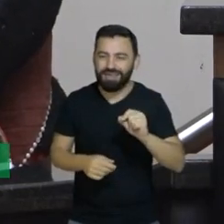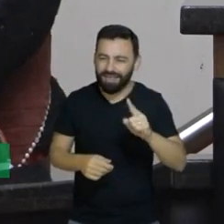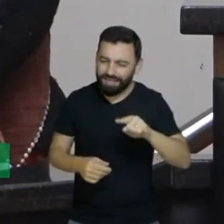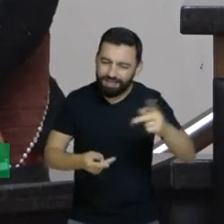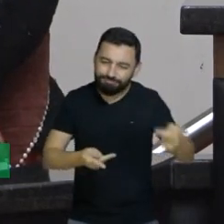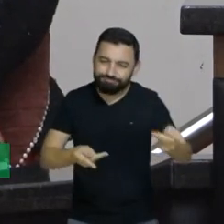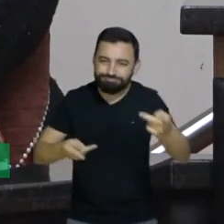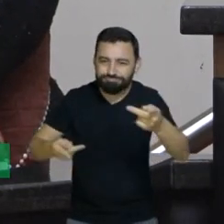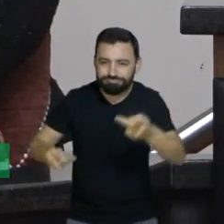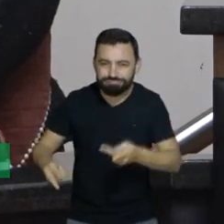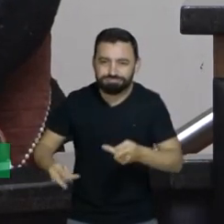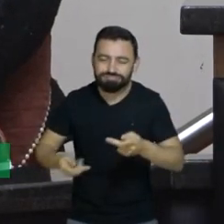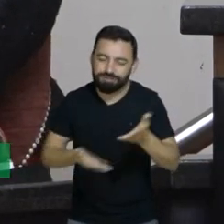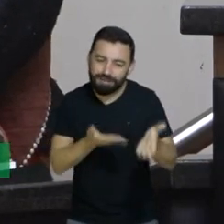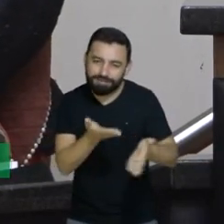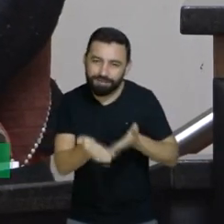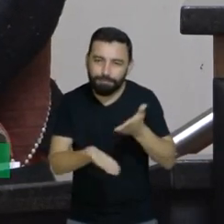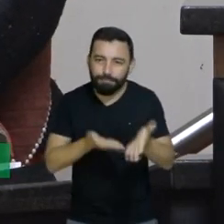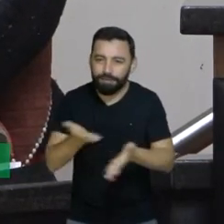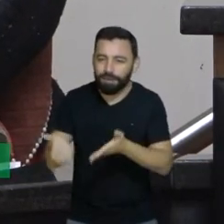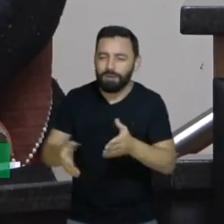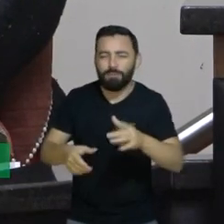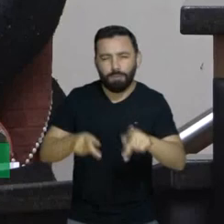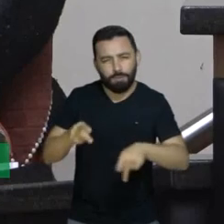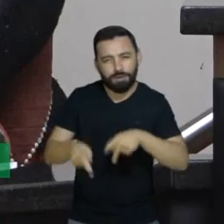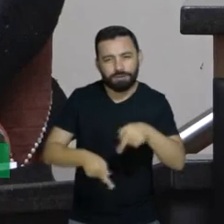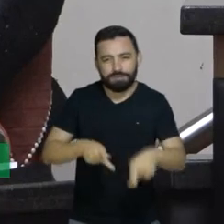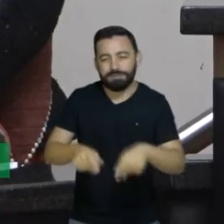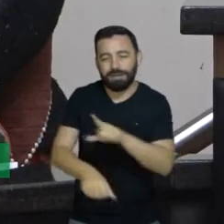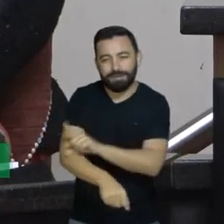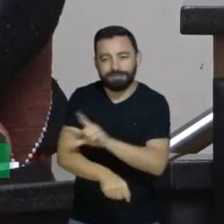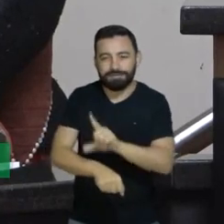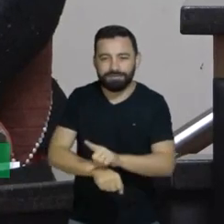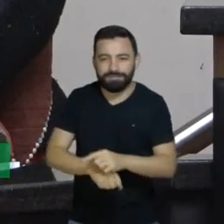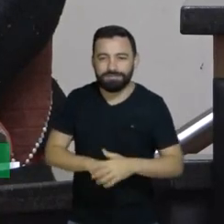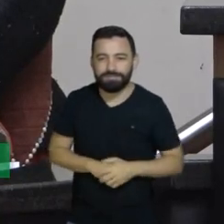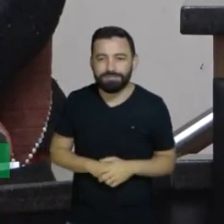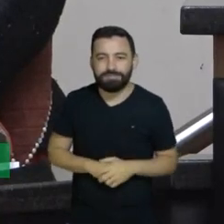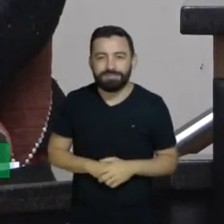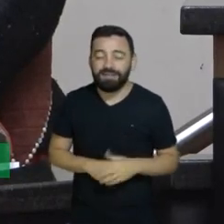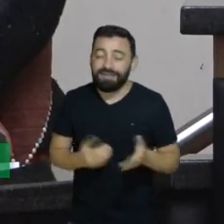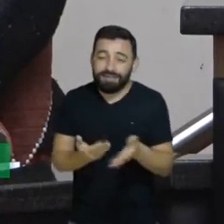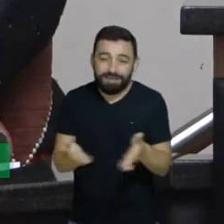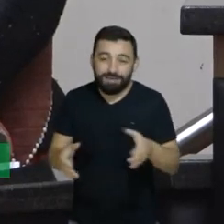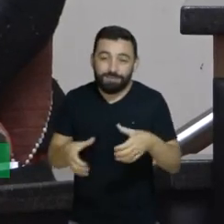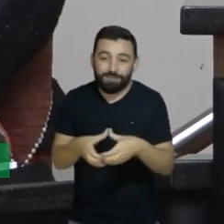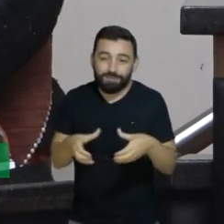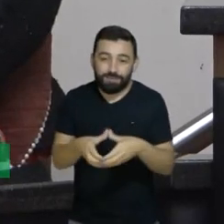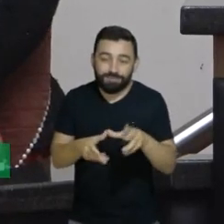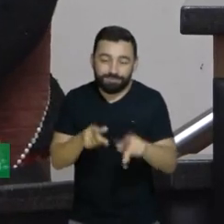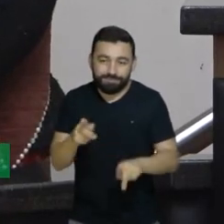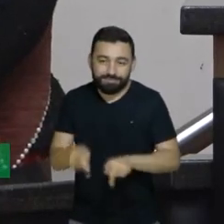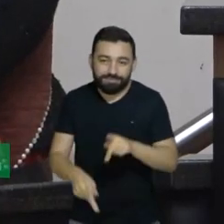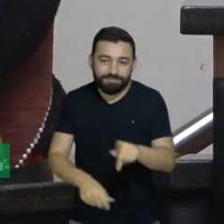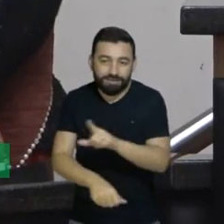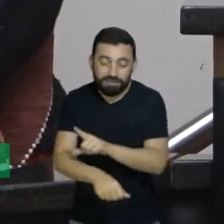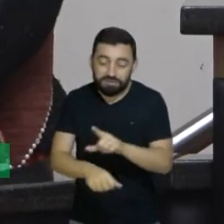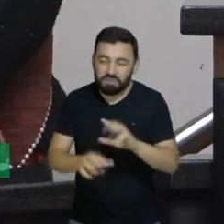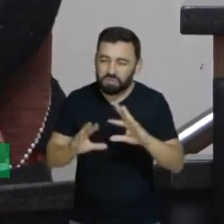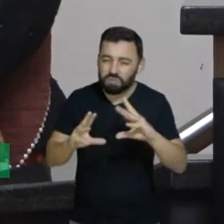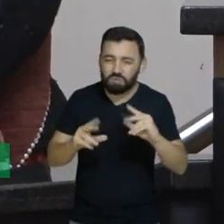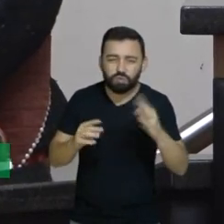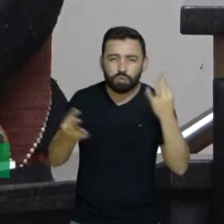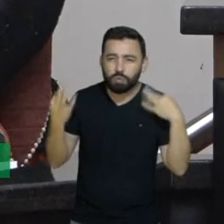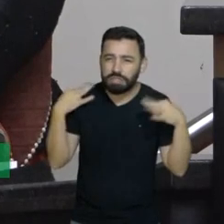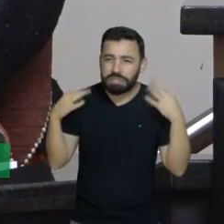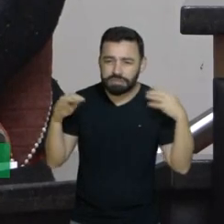calor humano do povo lajano, né, Mário? O povo lajano que tão recebe bem todos os turistas que lá vão, que